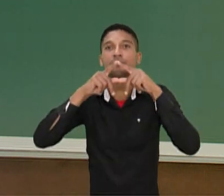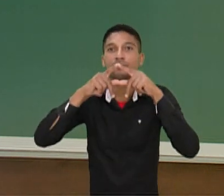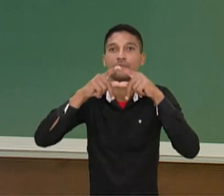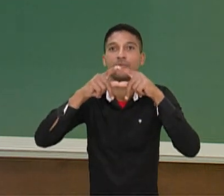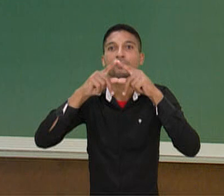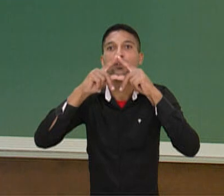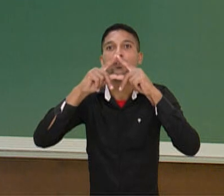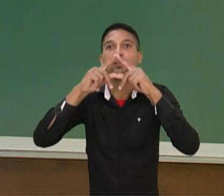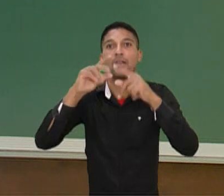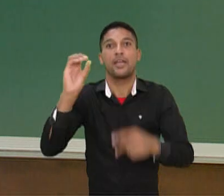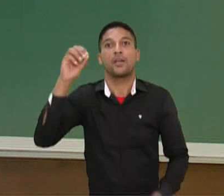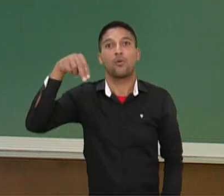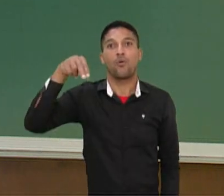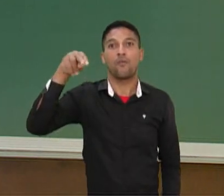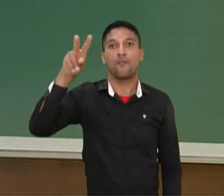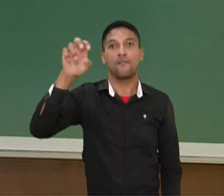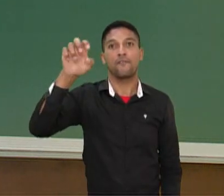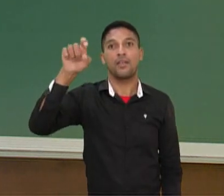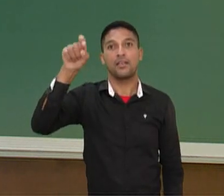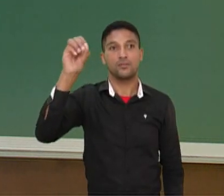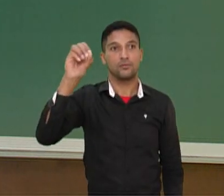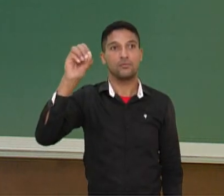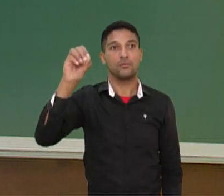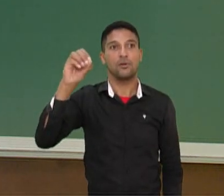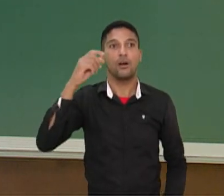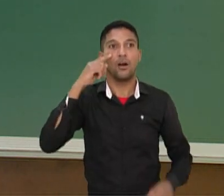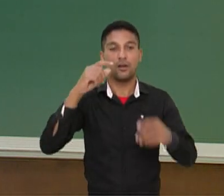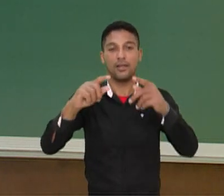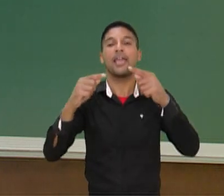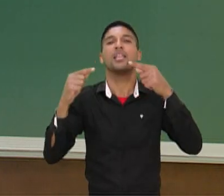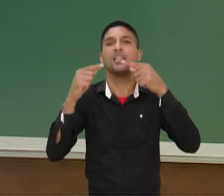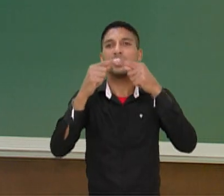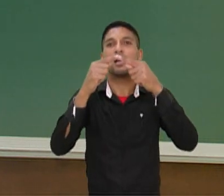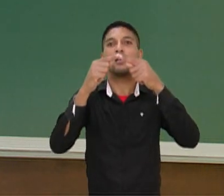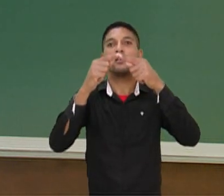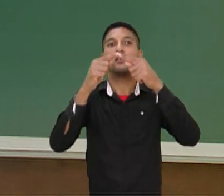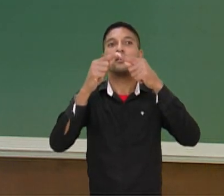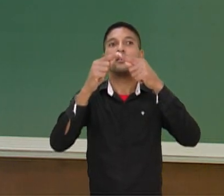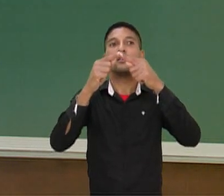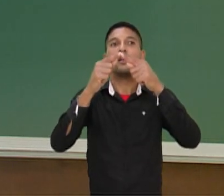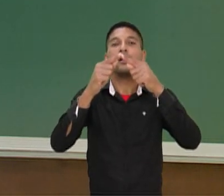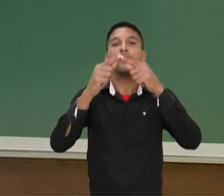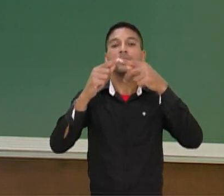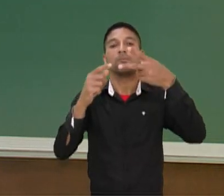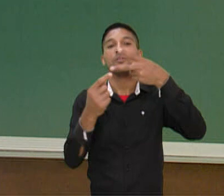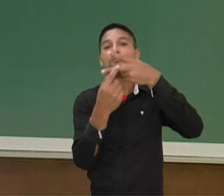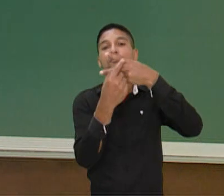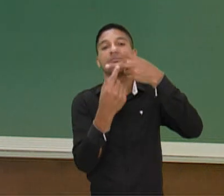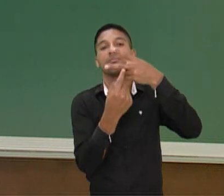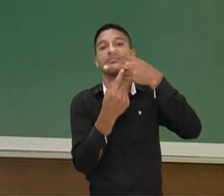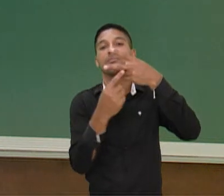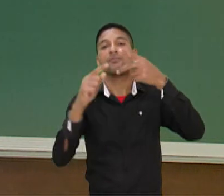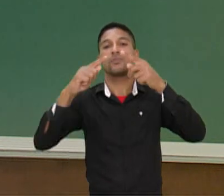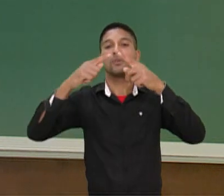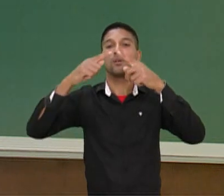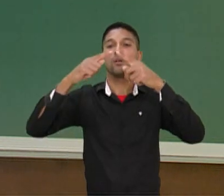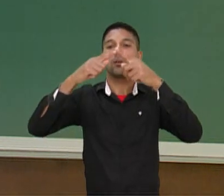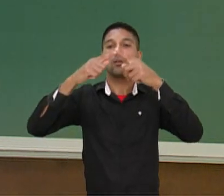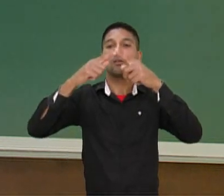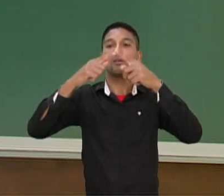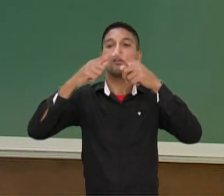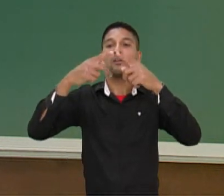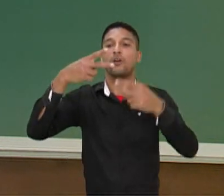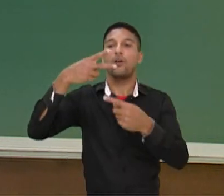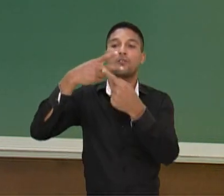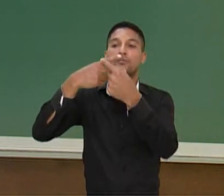ponta louca. Todos os pontos que você colocar lá dentro e unir o segmento vai